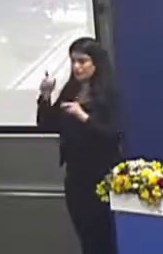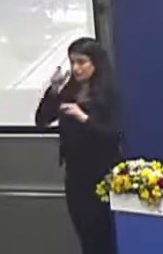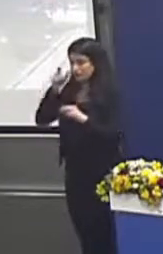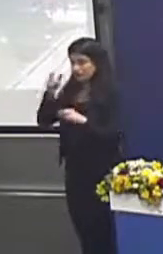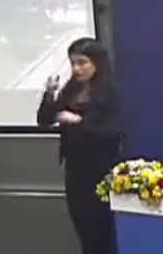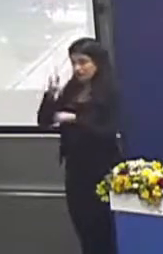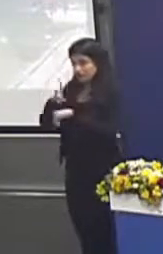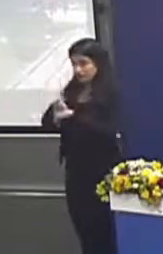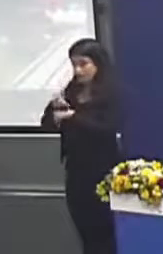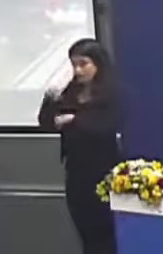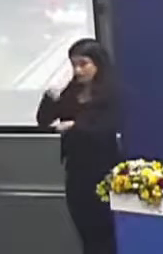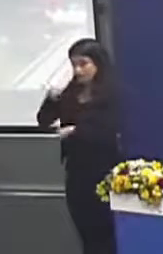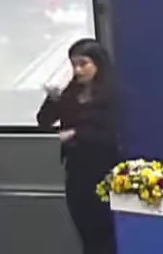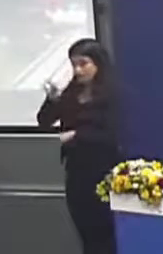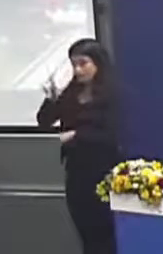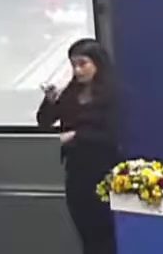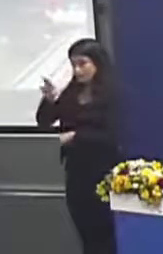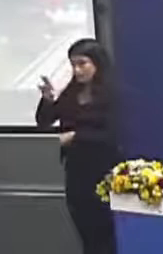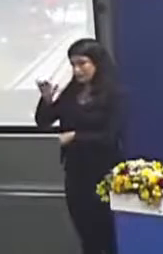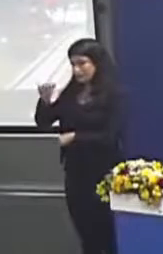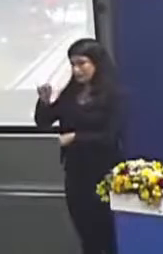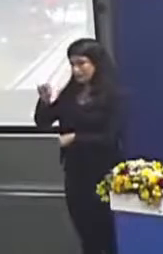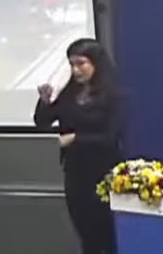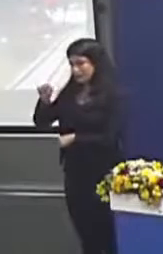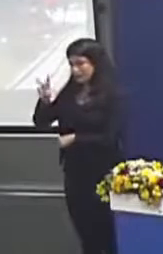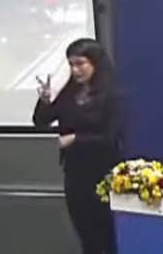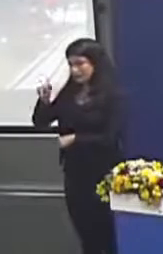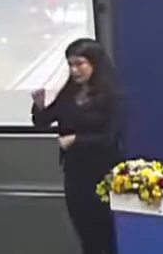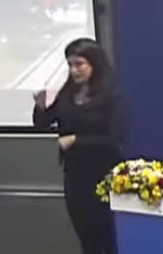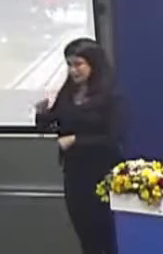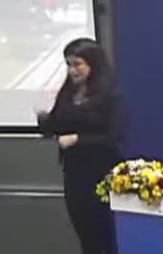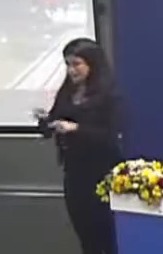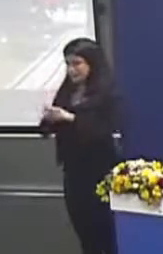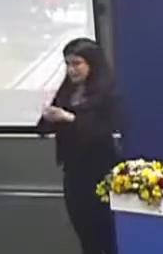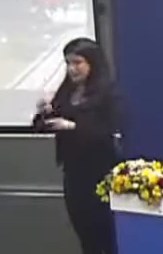da Silva e Raquel Souza Lobo Guzzo.